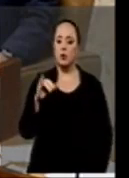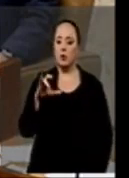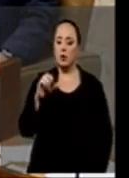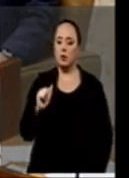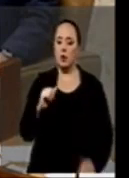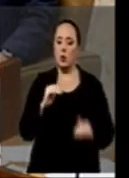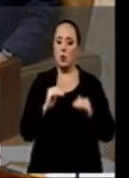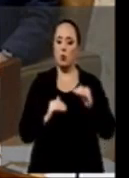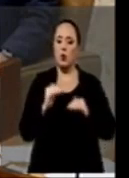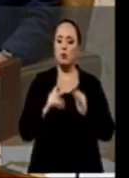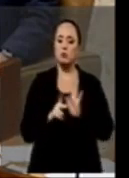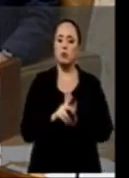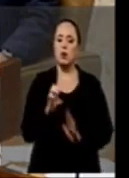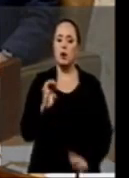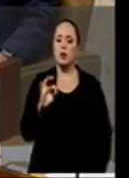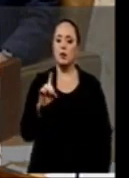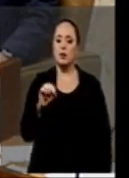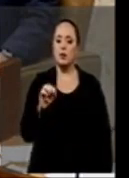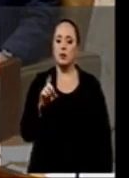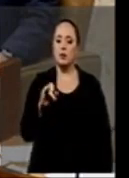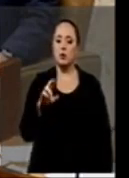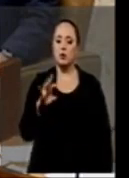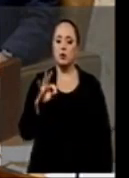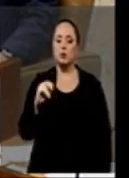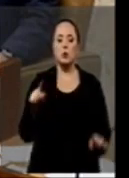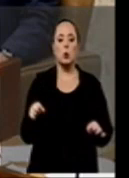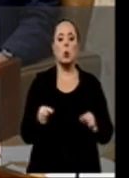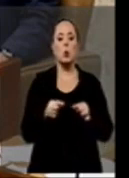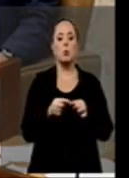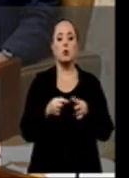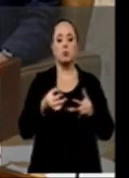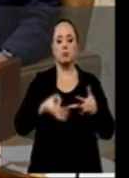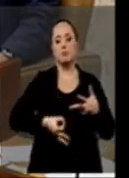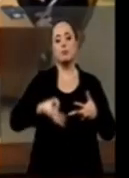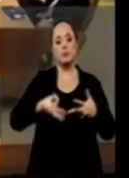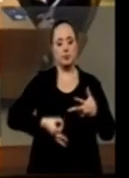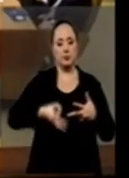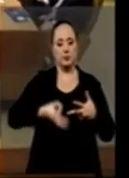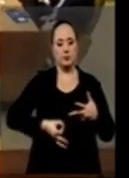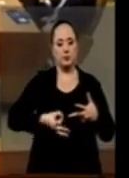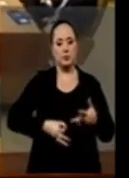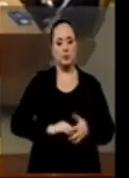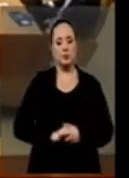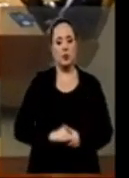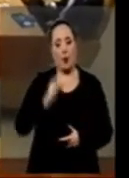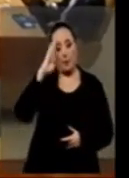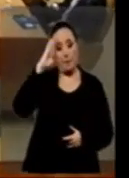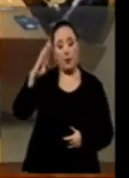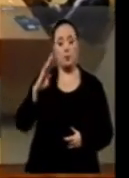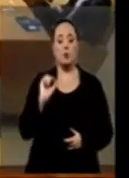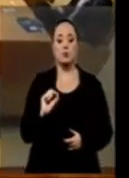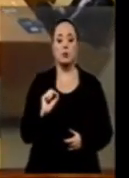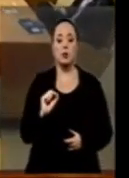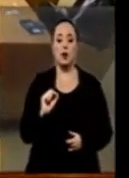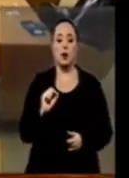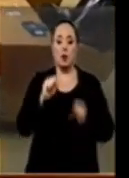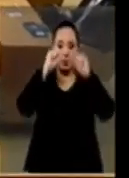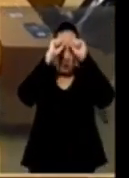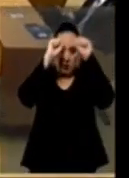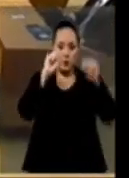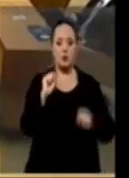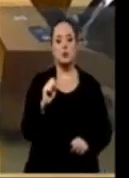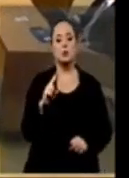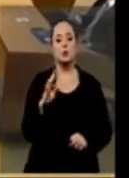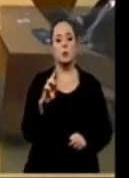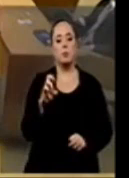estado de direito passa necessariamente pelo poder judiciário em especial pelos tribunais supremos como é o caso do